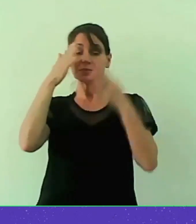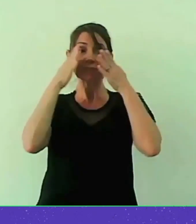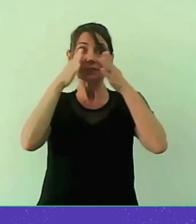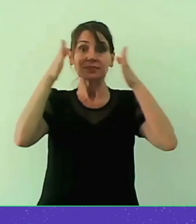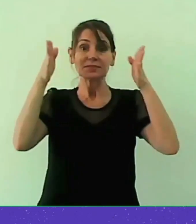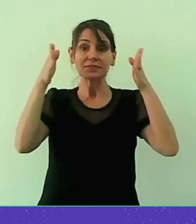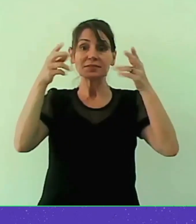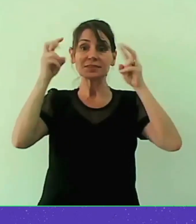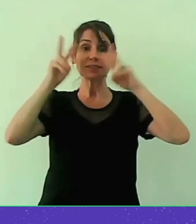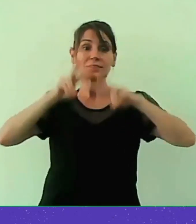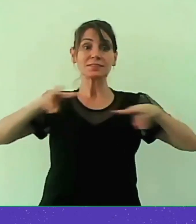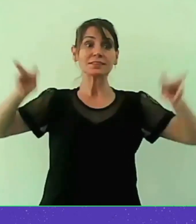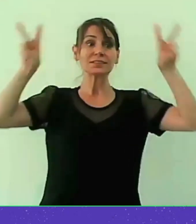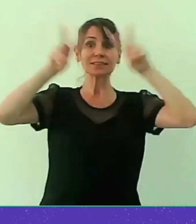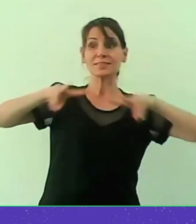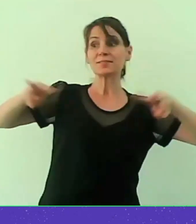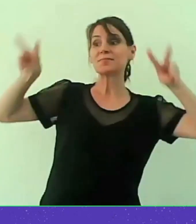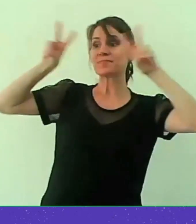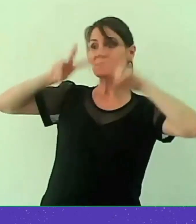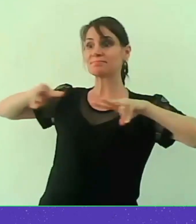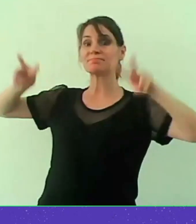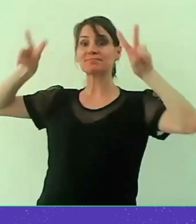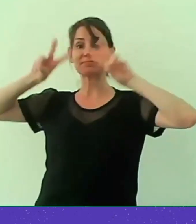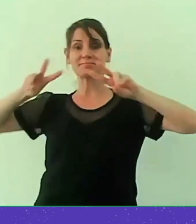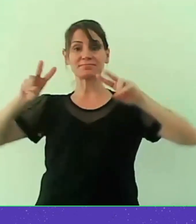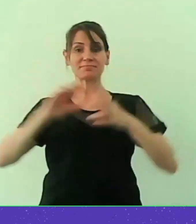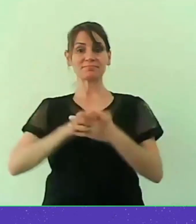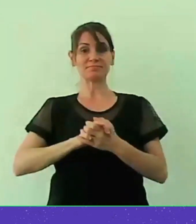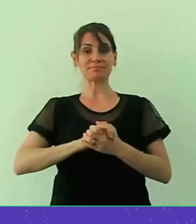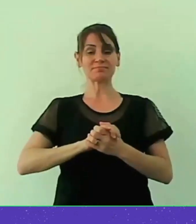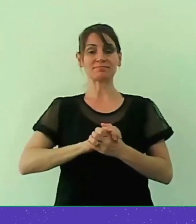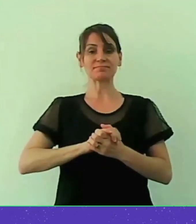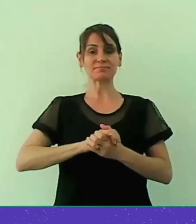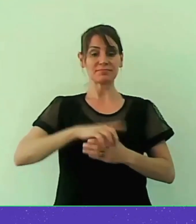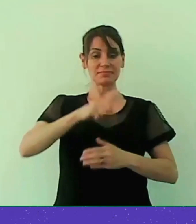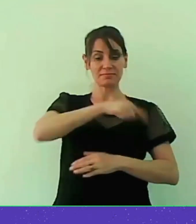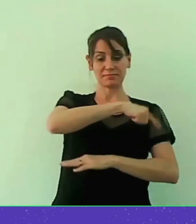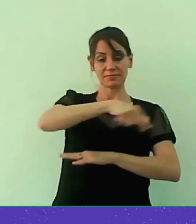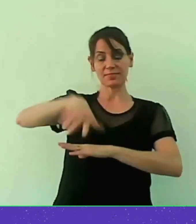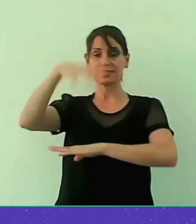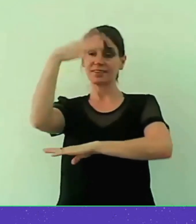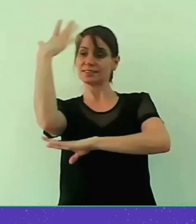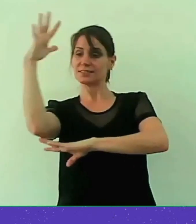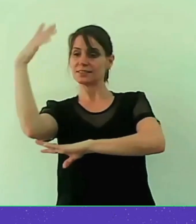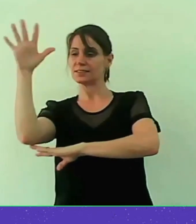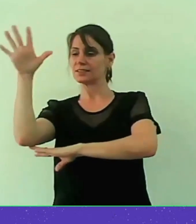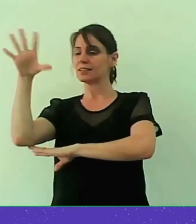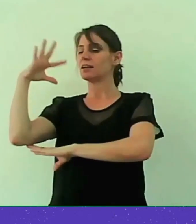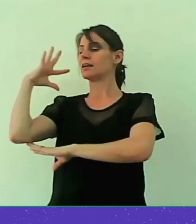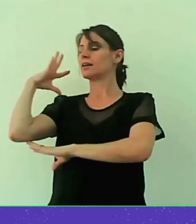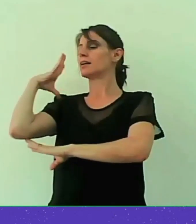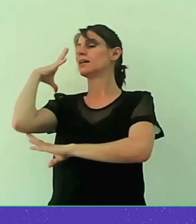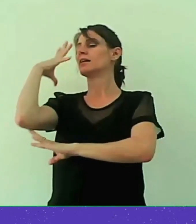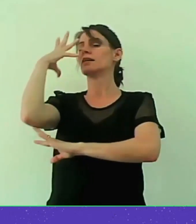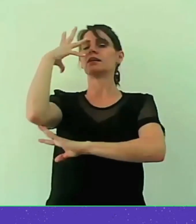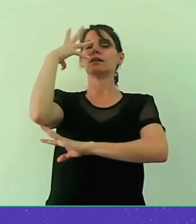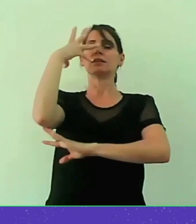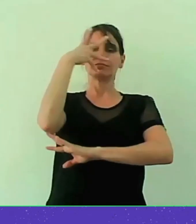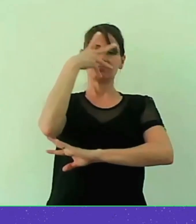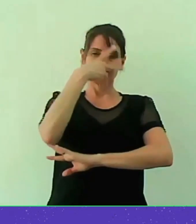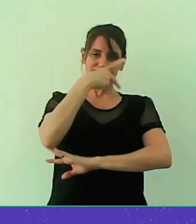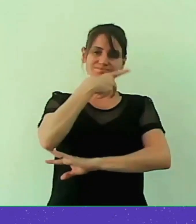Esse mundo, a natureza que Deus criou, é bela demais, é muito bonita.